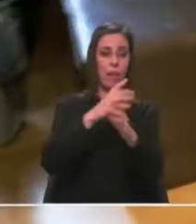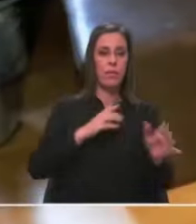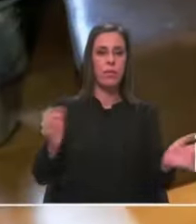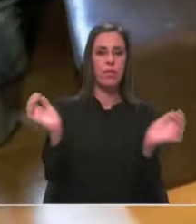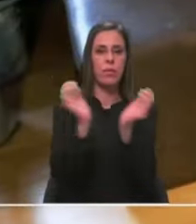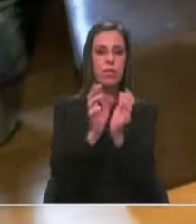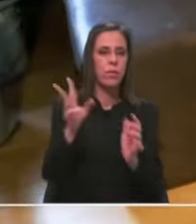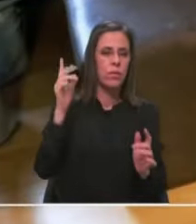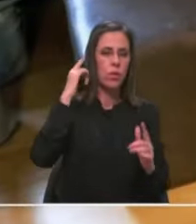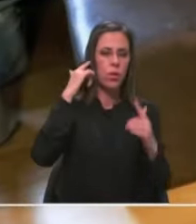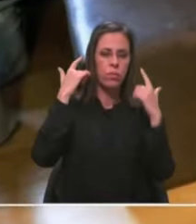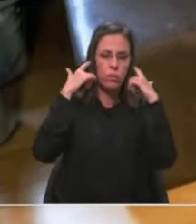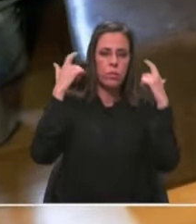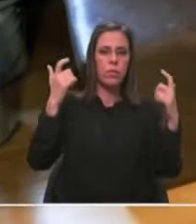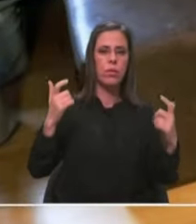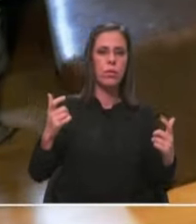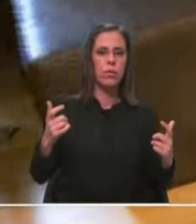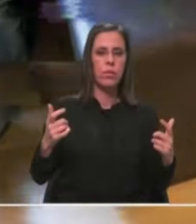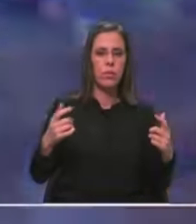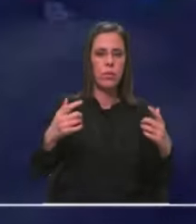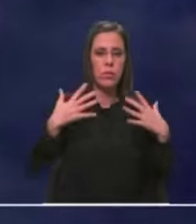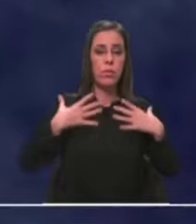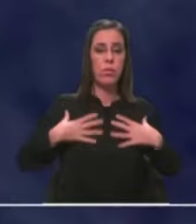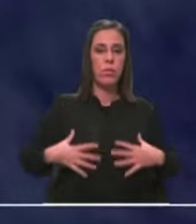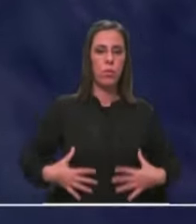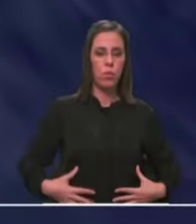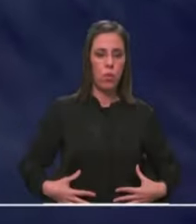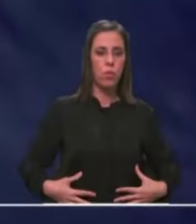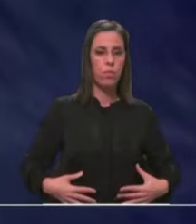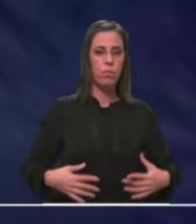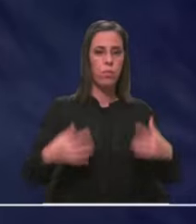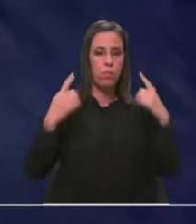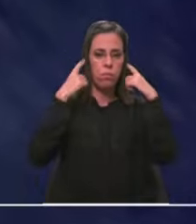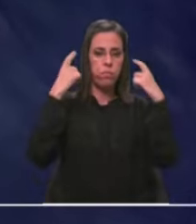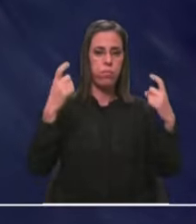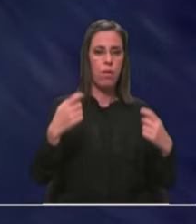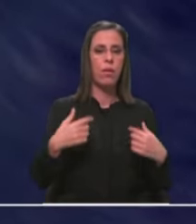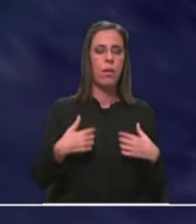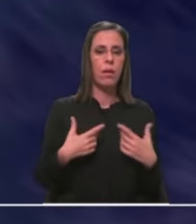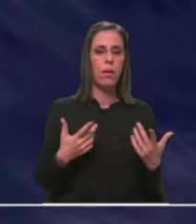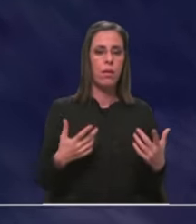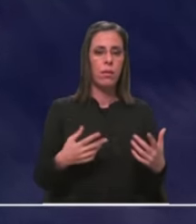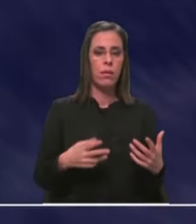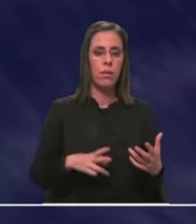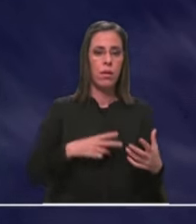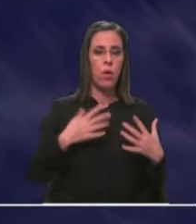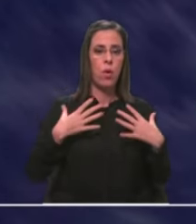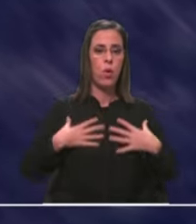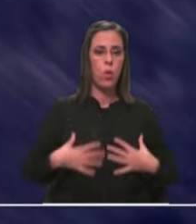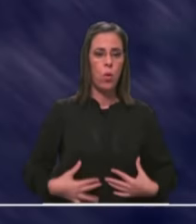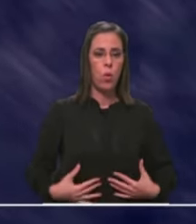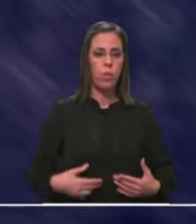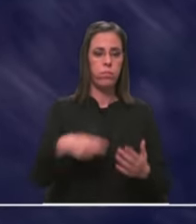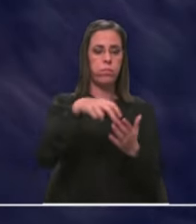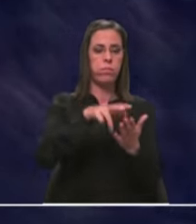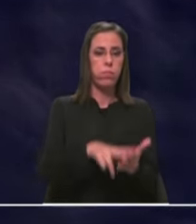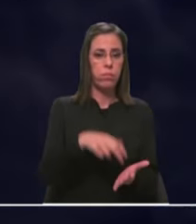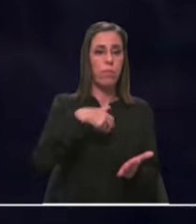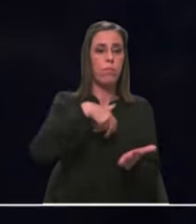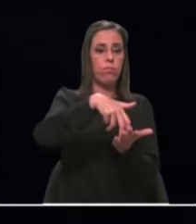ouço um estalo e o meu corpo. Uma pessoa tenta se reagir, mas o corpo tem muita tensão. Depois aí